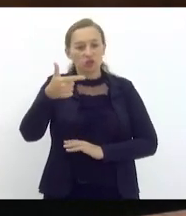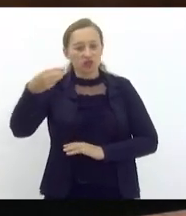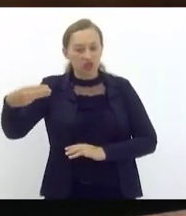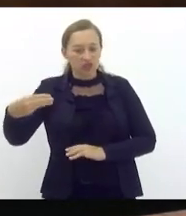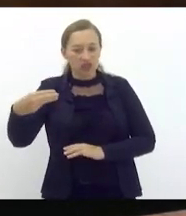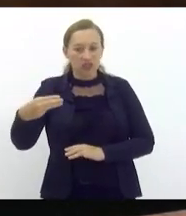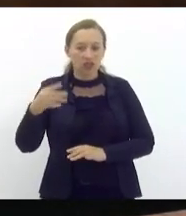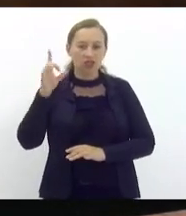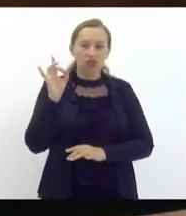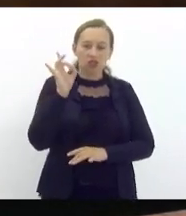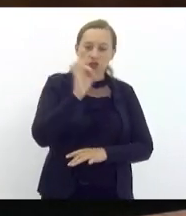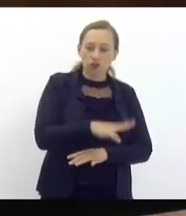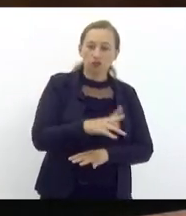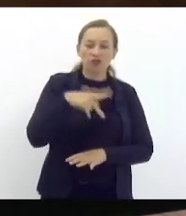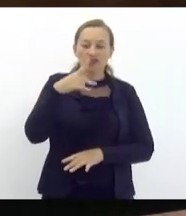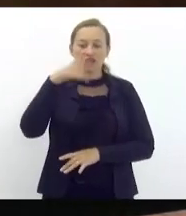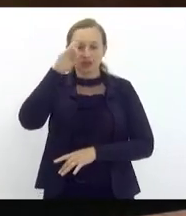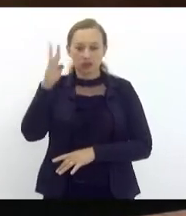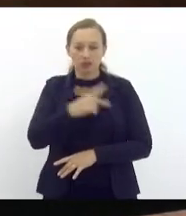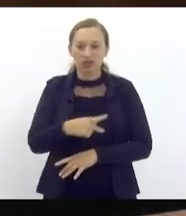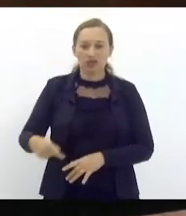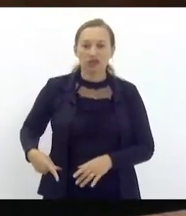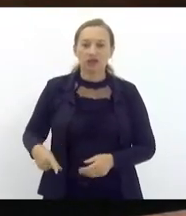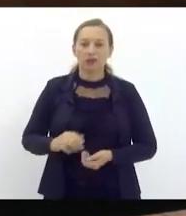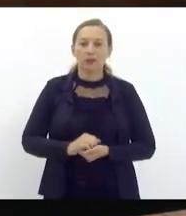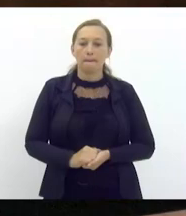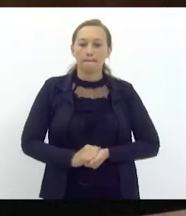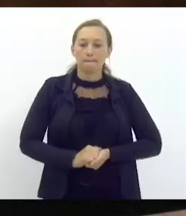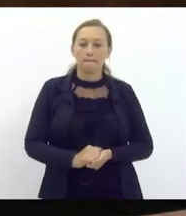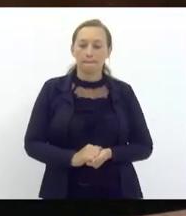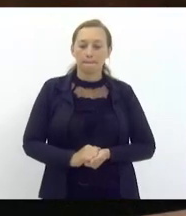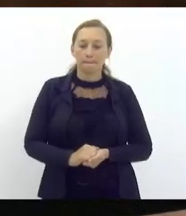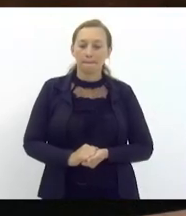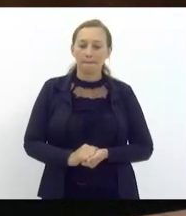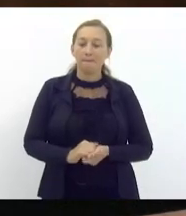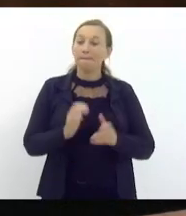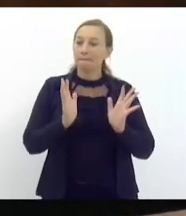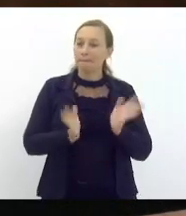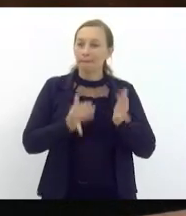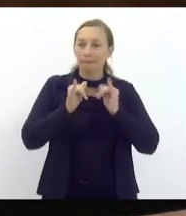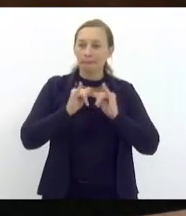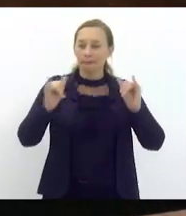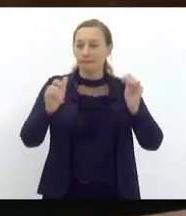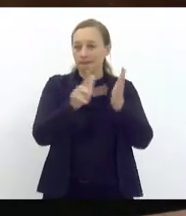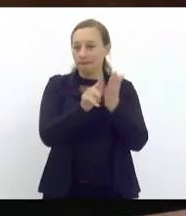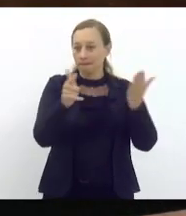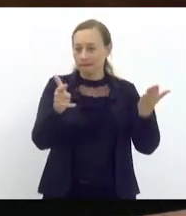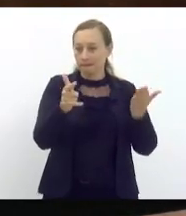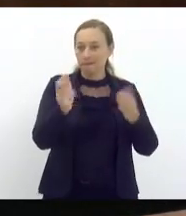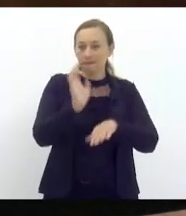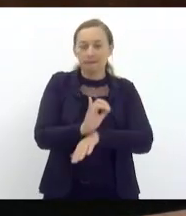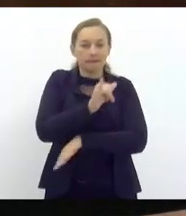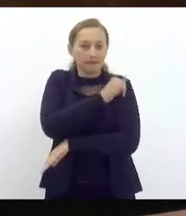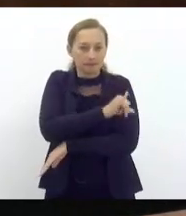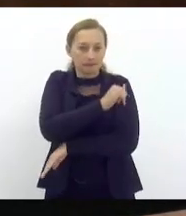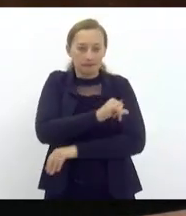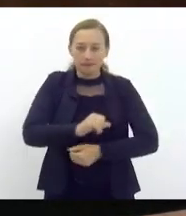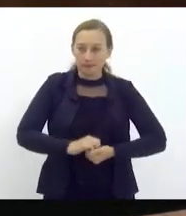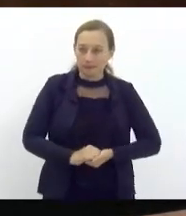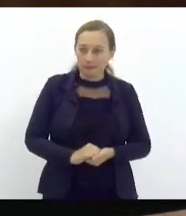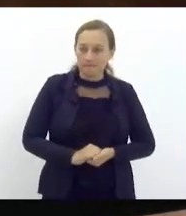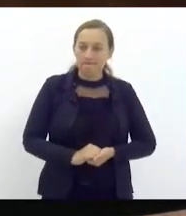terceiro e último para finalizar presidente saiu hoje uma matéria no Jornal Aqui no estado do Rio de Janeiro